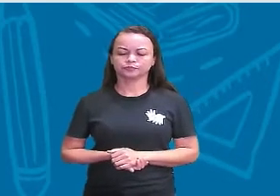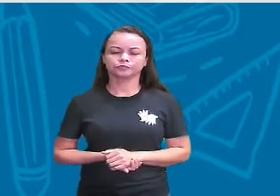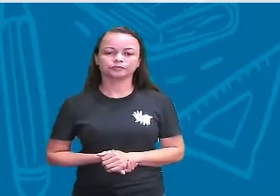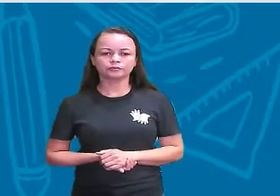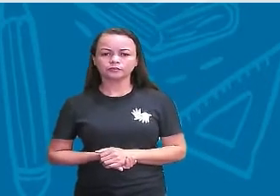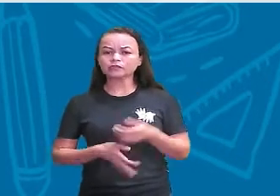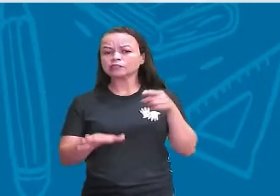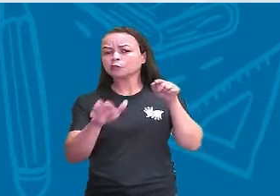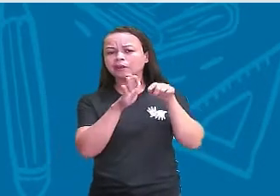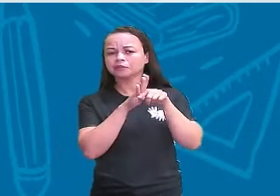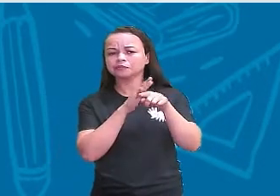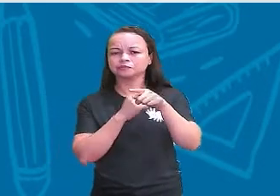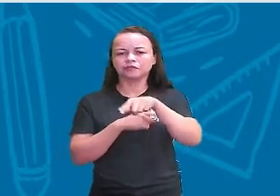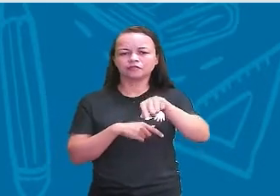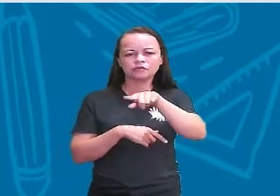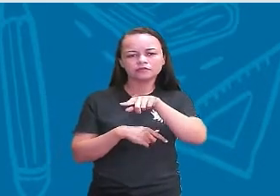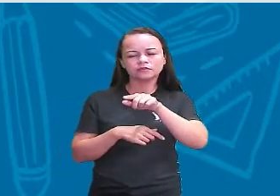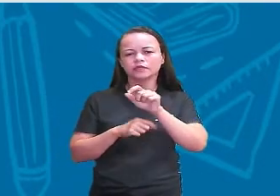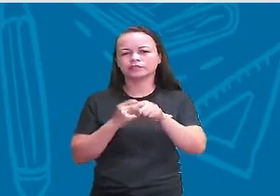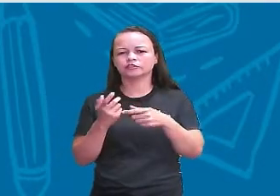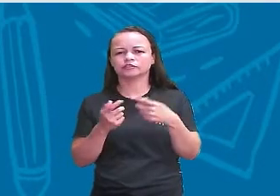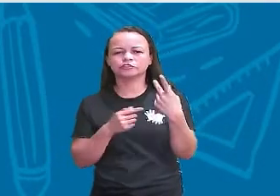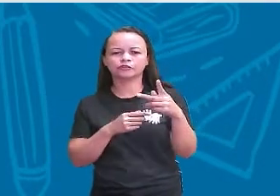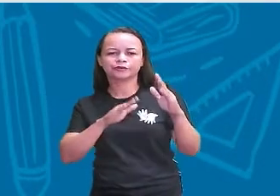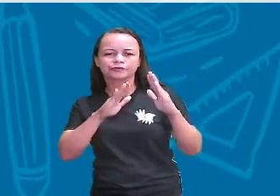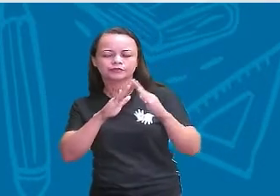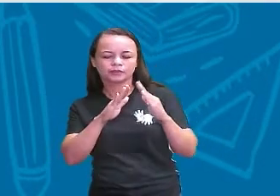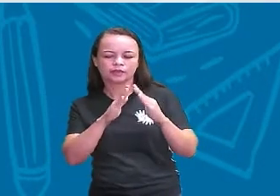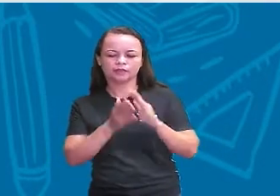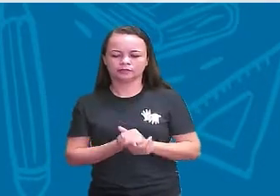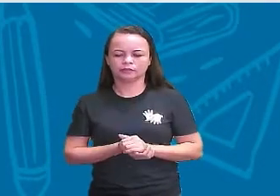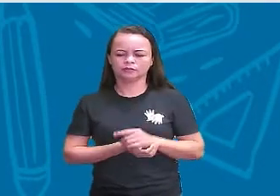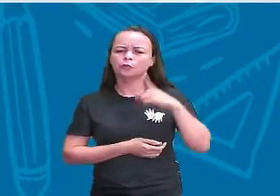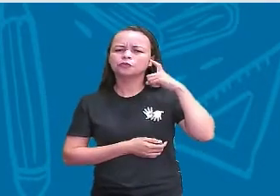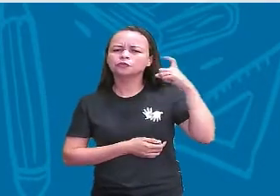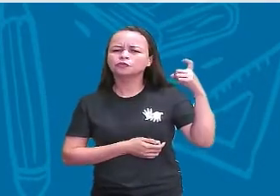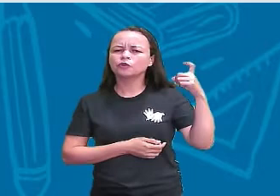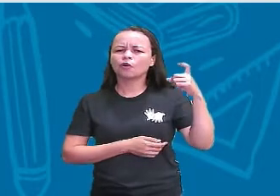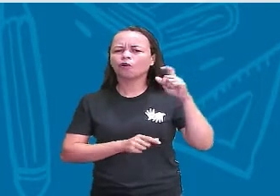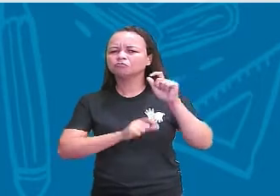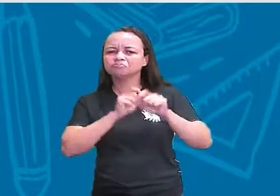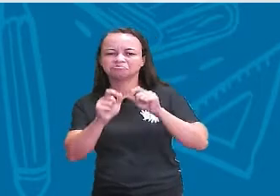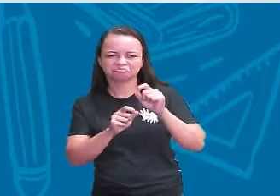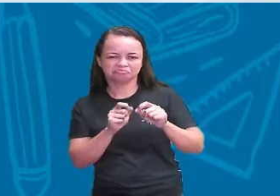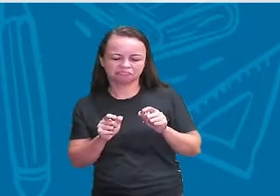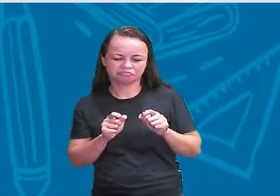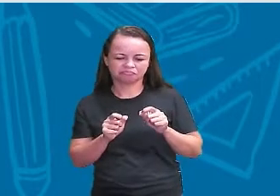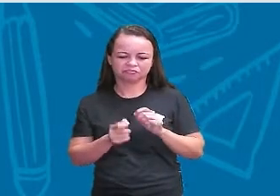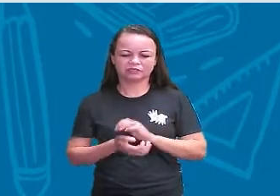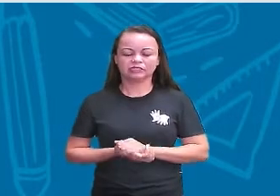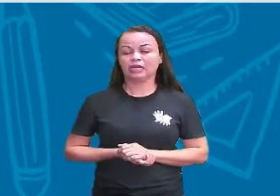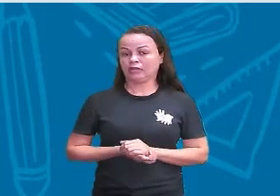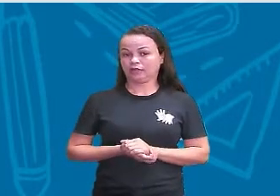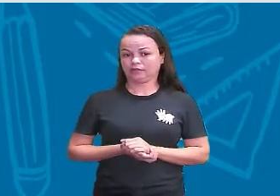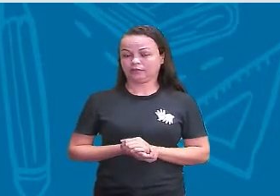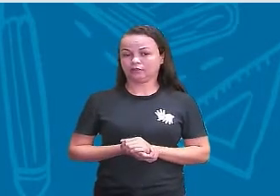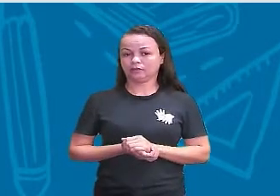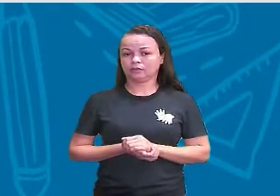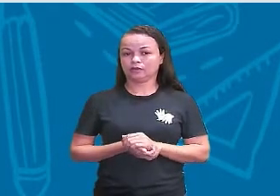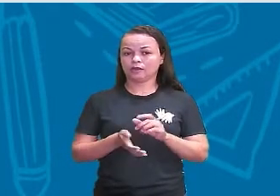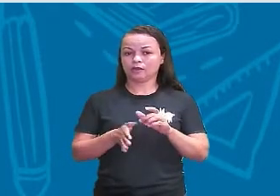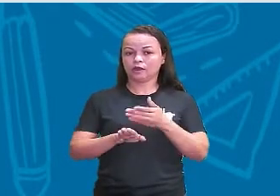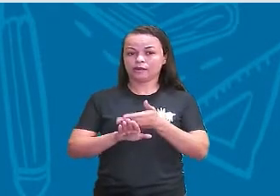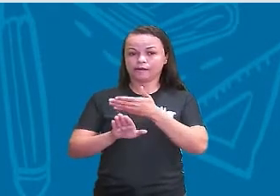para você que está em casa, o que viria a ser o som? Antes da gente entender quais são as características, quais